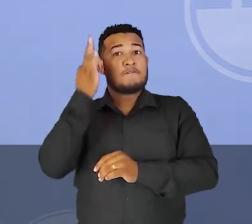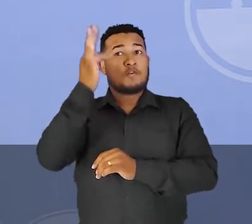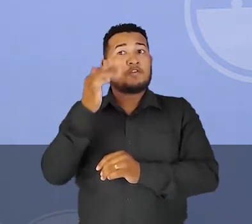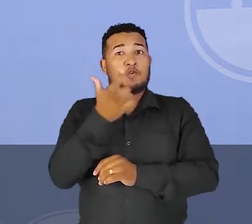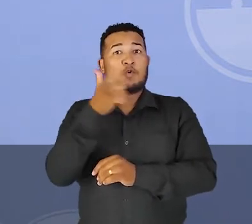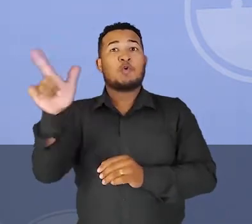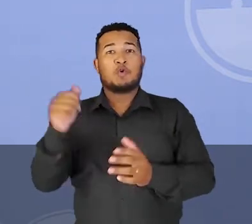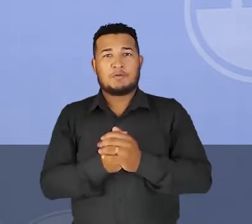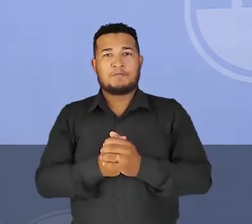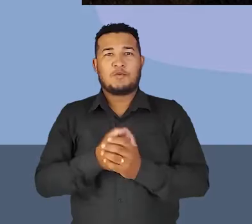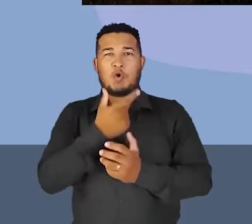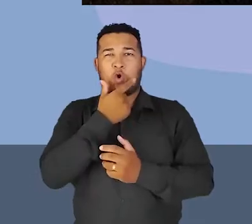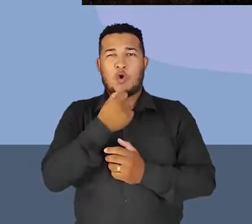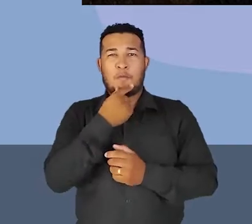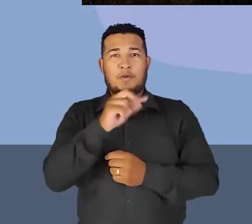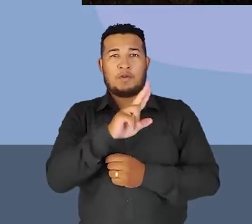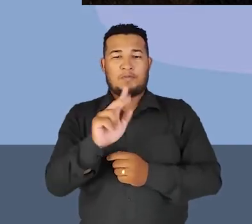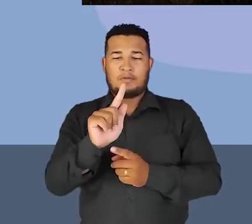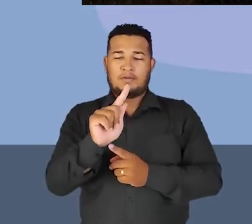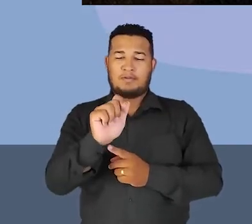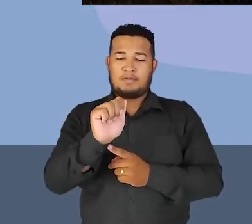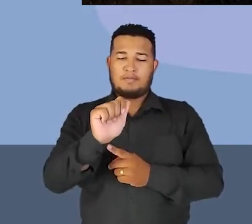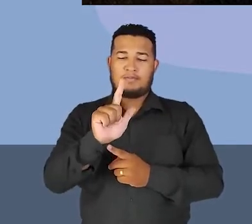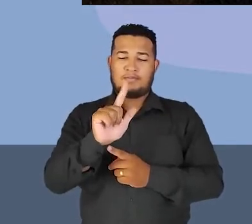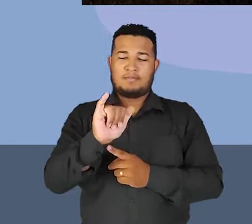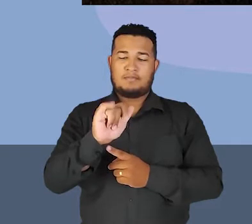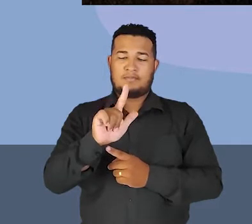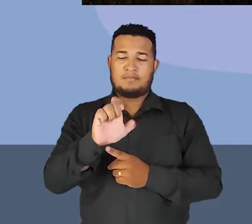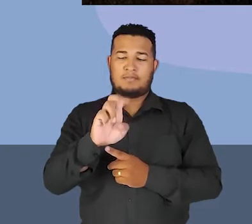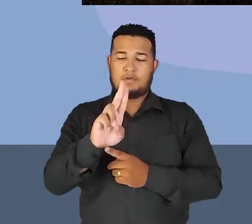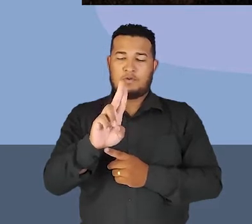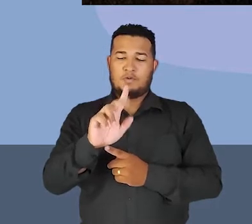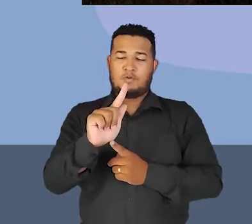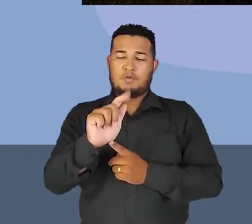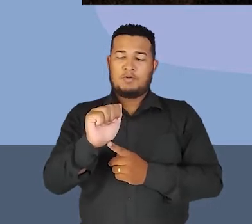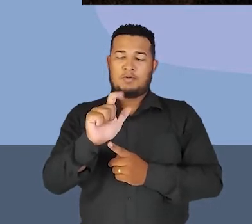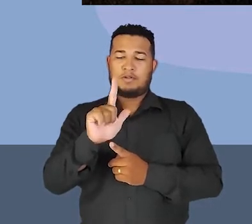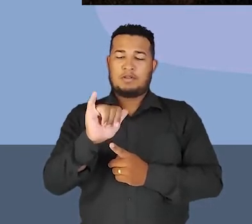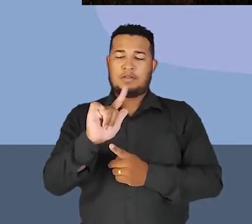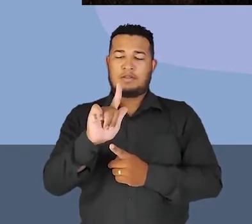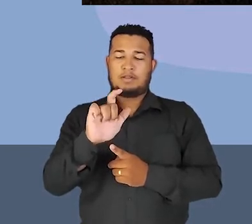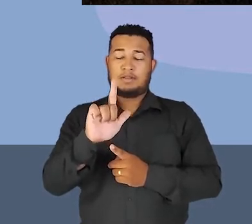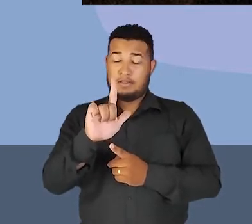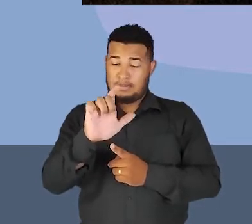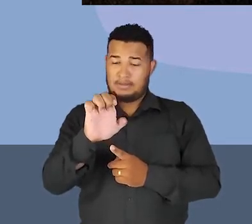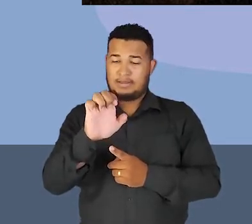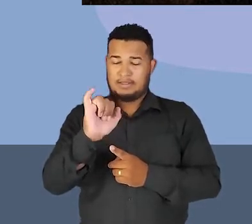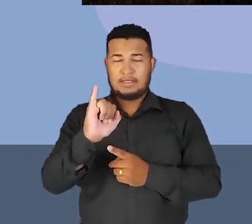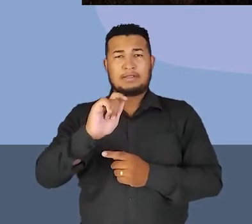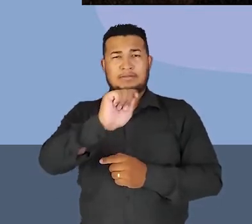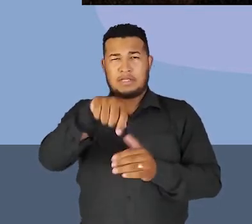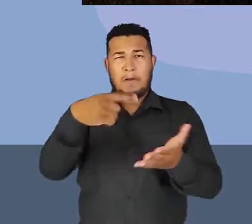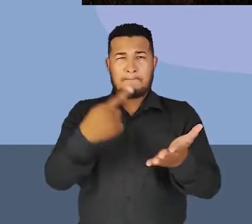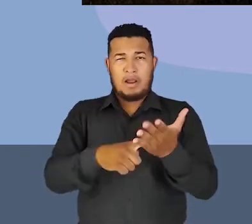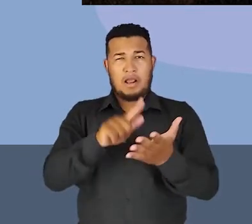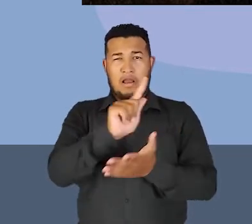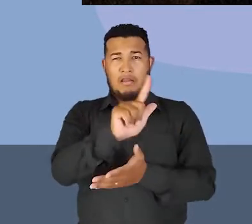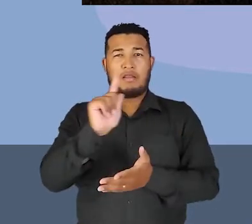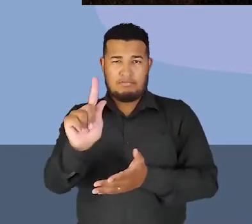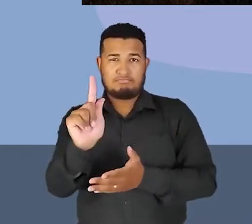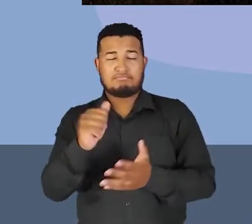filósofo, Galileu Galilei. Vamos ao slide. Galileu Galilei, 1564